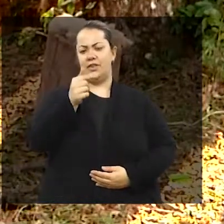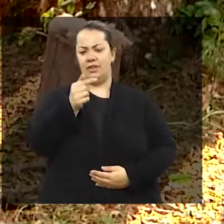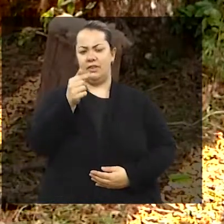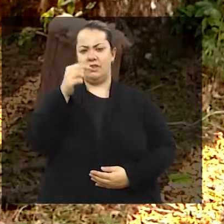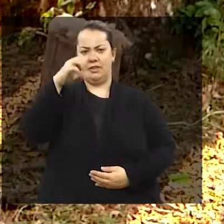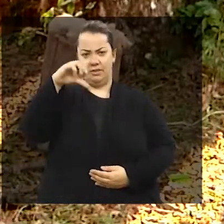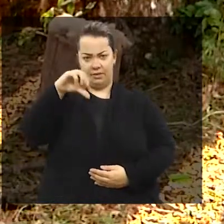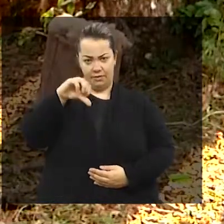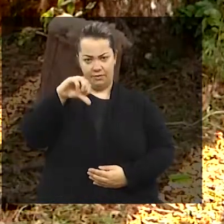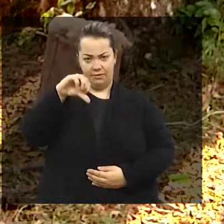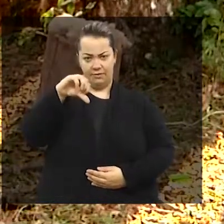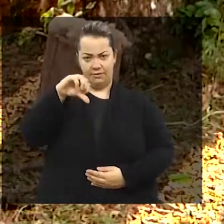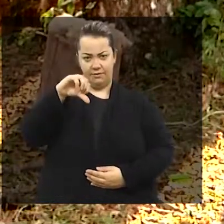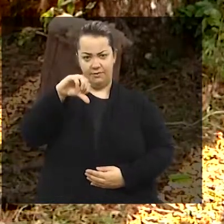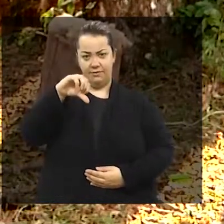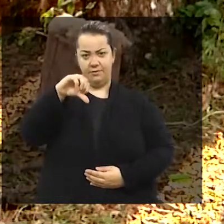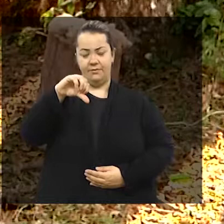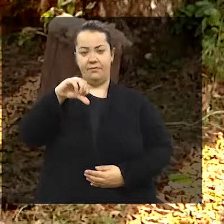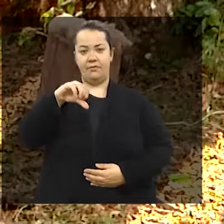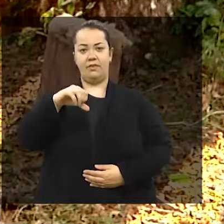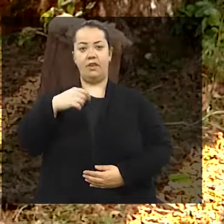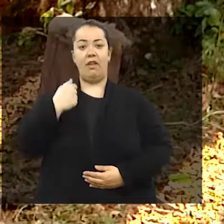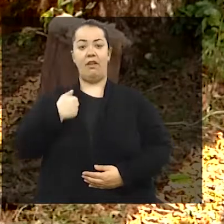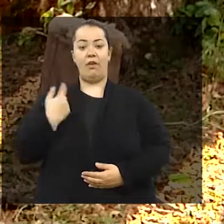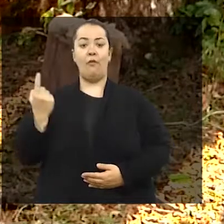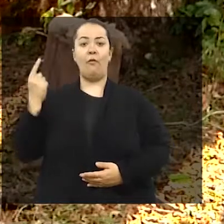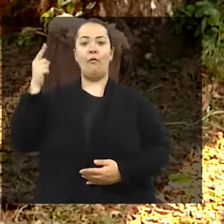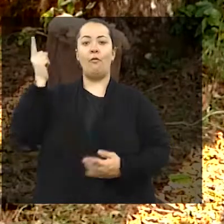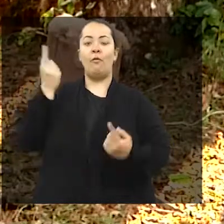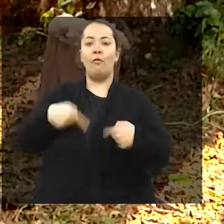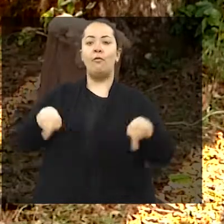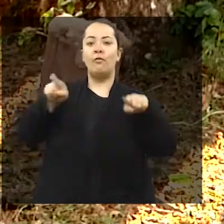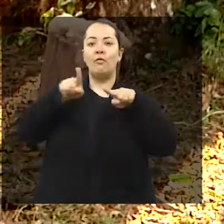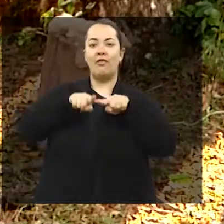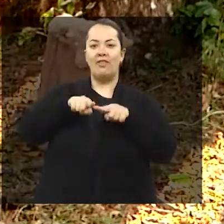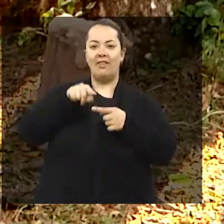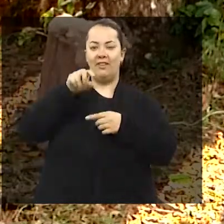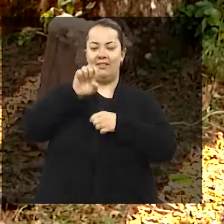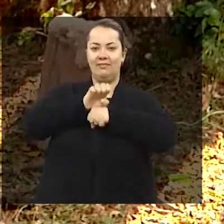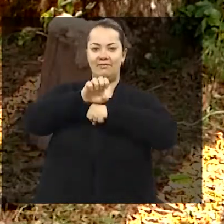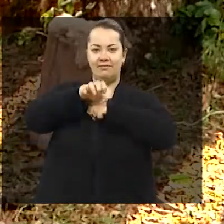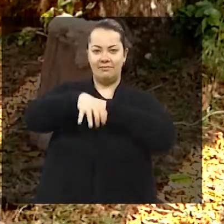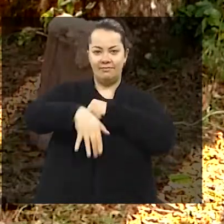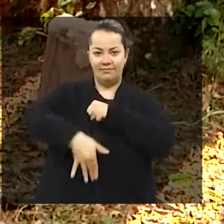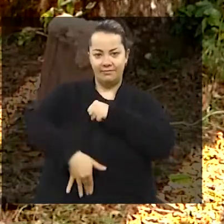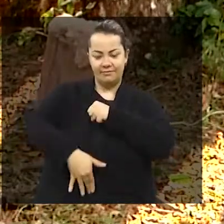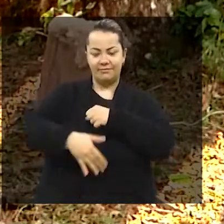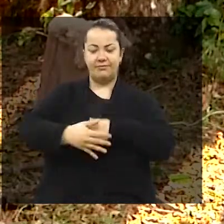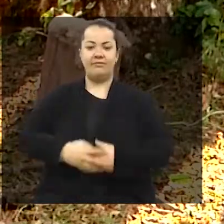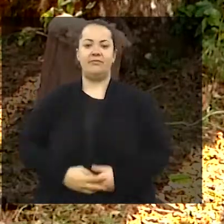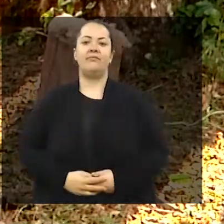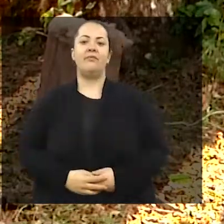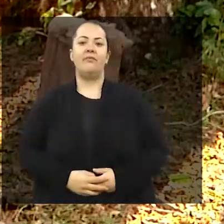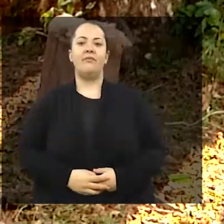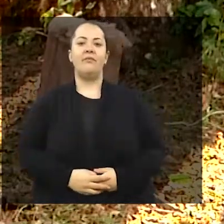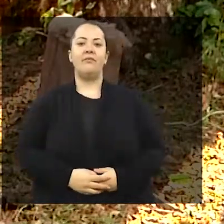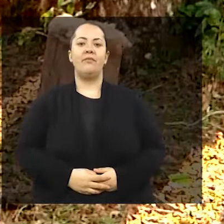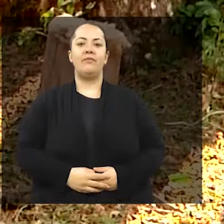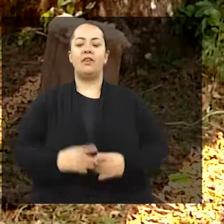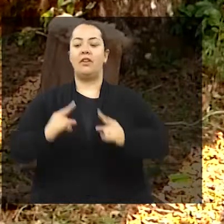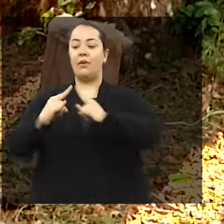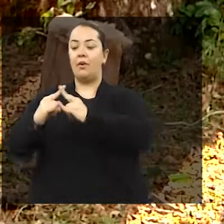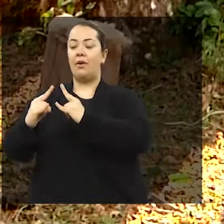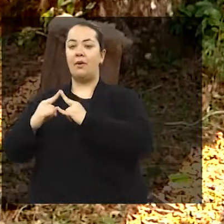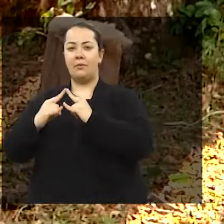a coordenadoria regional na época eram os organizadores do acampamento e depois é que veio a prefeitura para participar